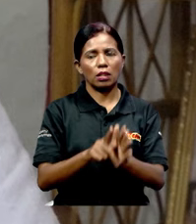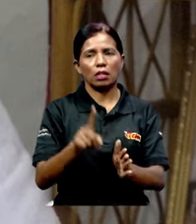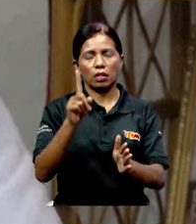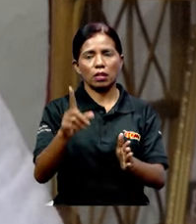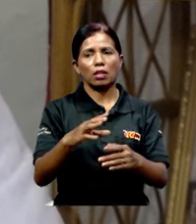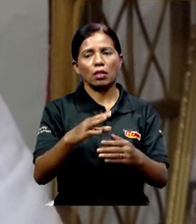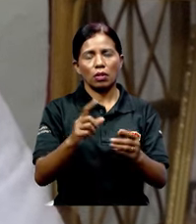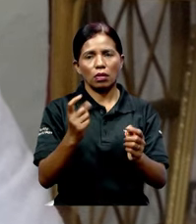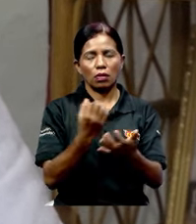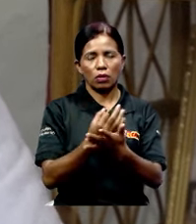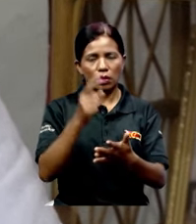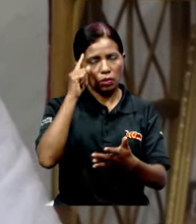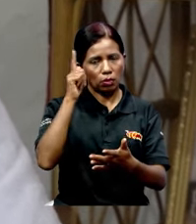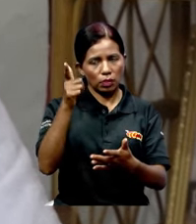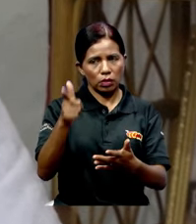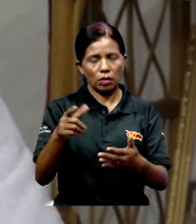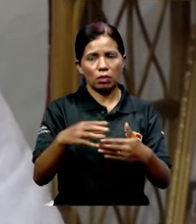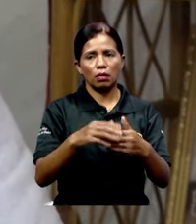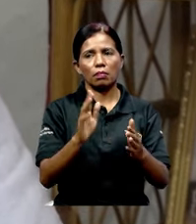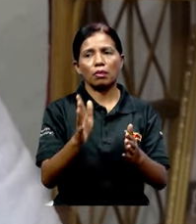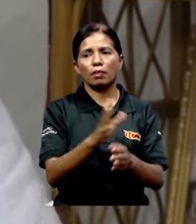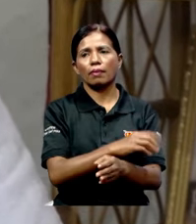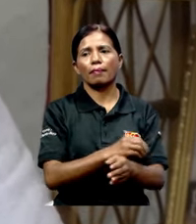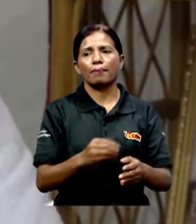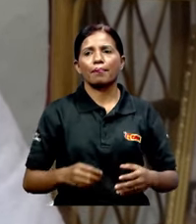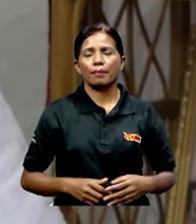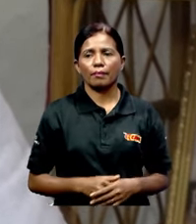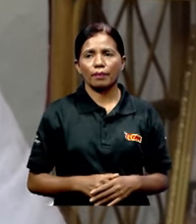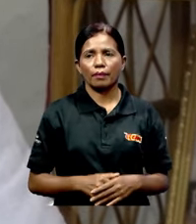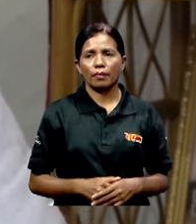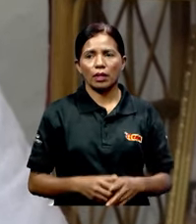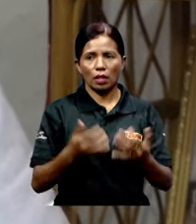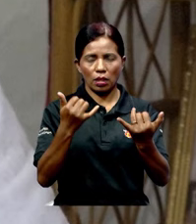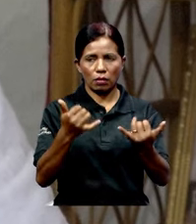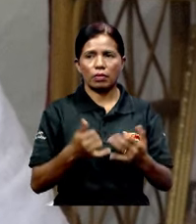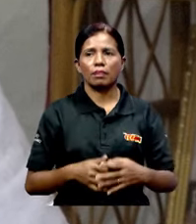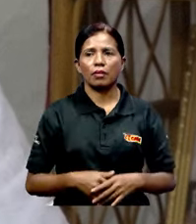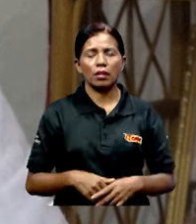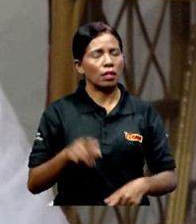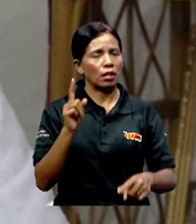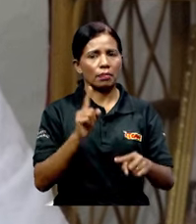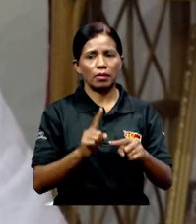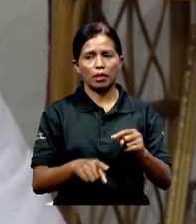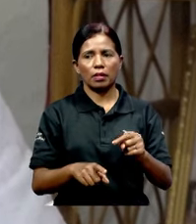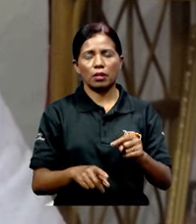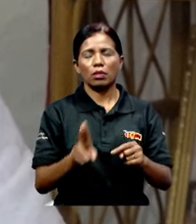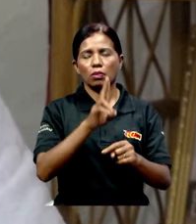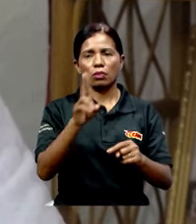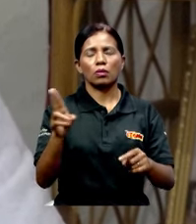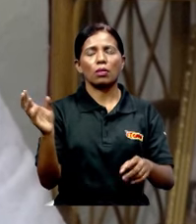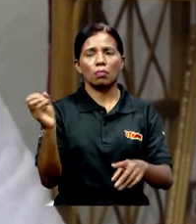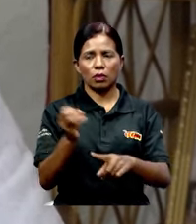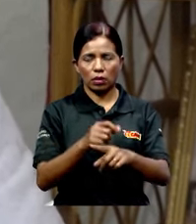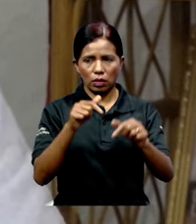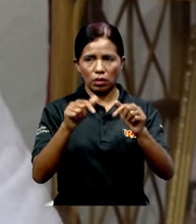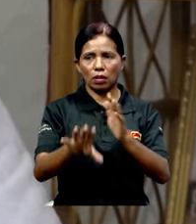2%, 25 quilos e $5, $5. Agora, Labele aproveita a oportunidade, a